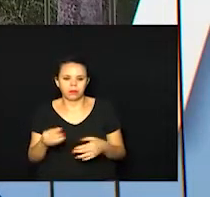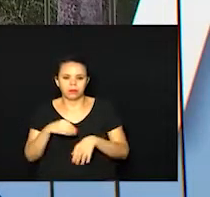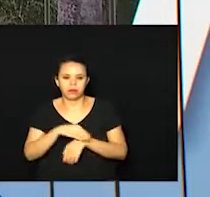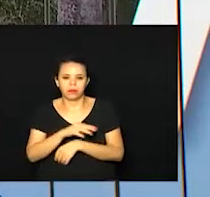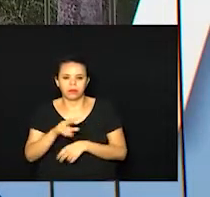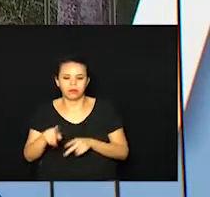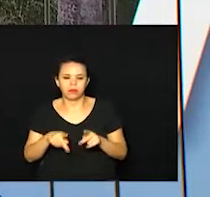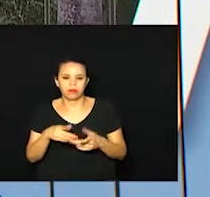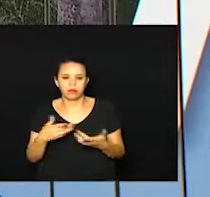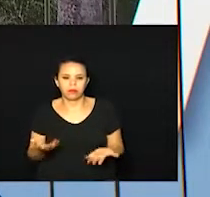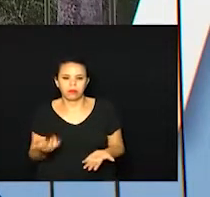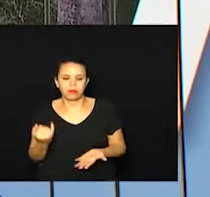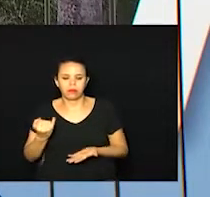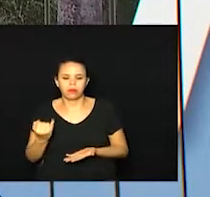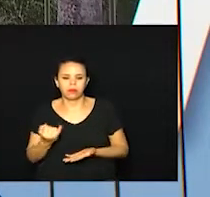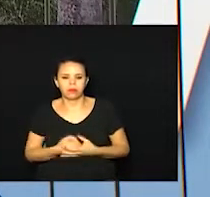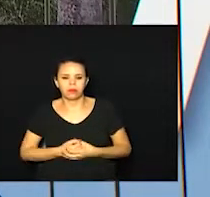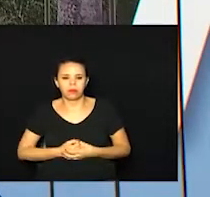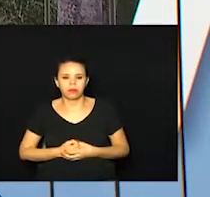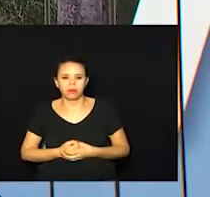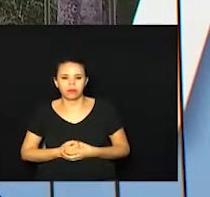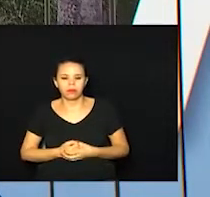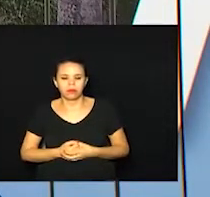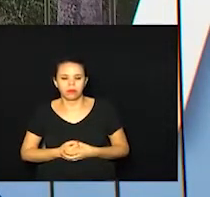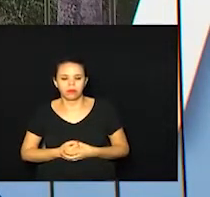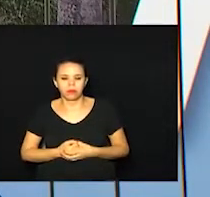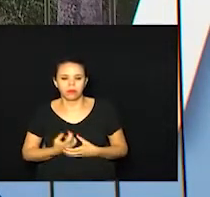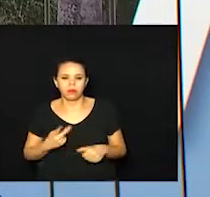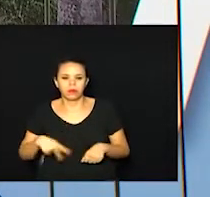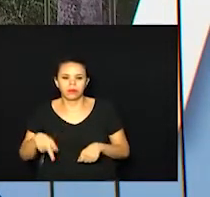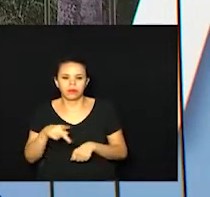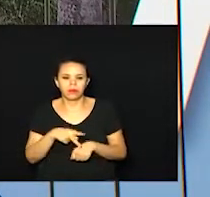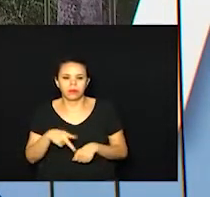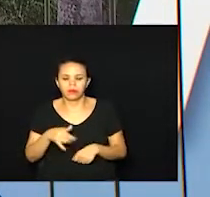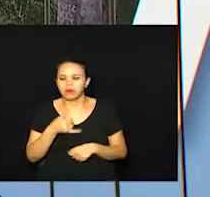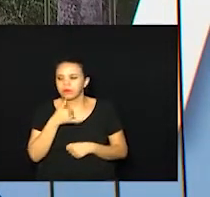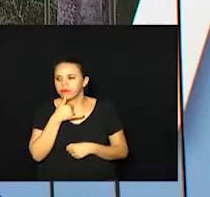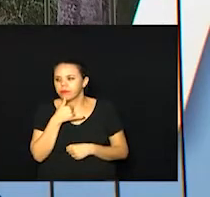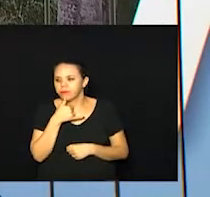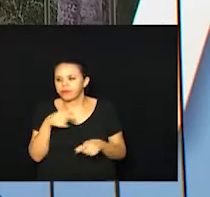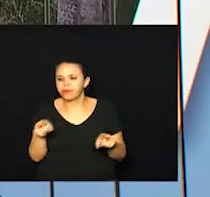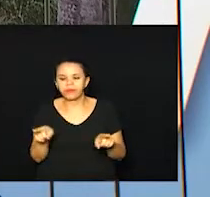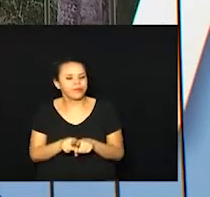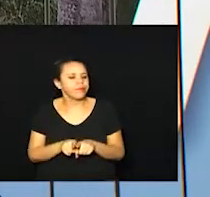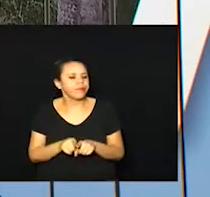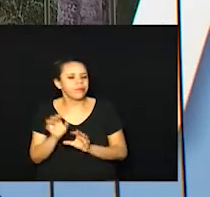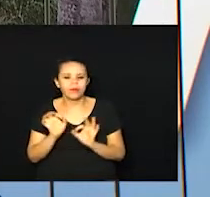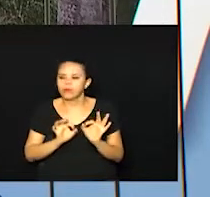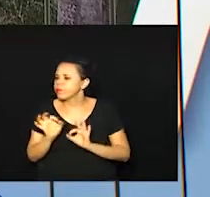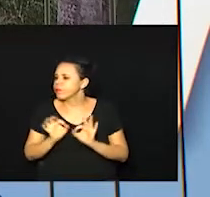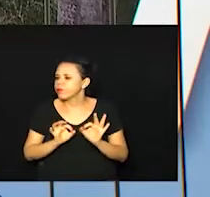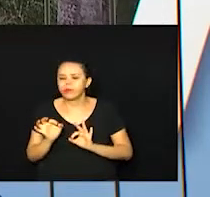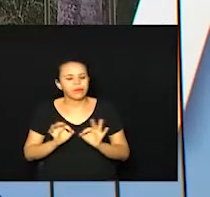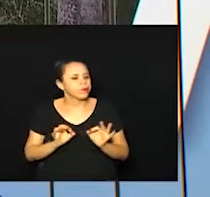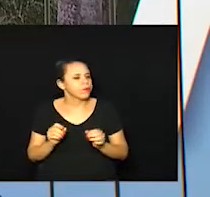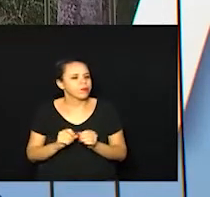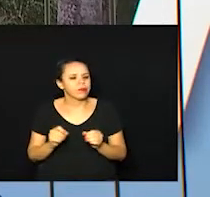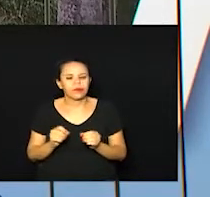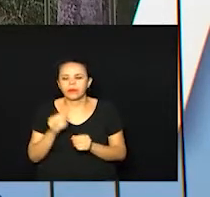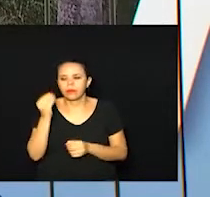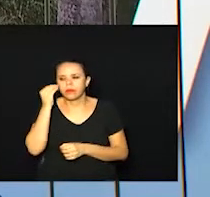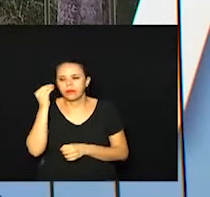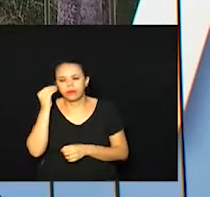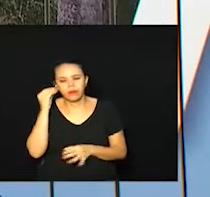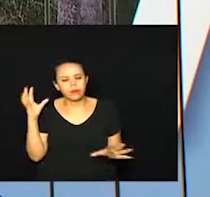elas são muito importantes, mas o país, lamentavelmente, também não se preparou para poder fazer a testagem